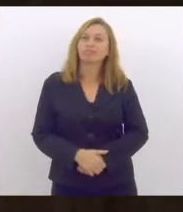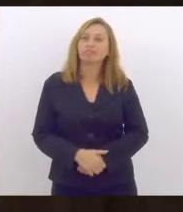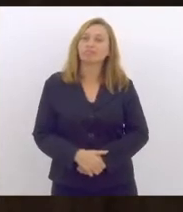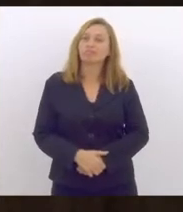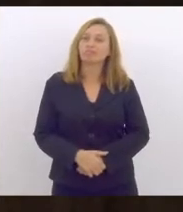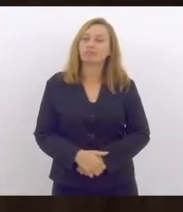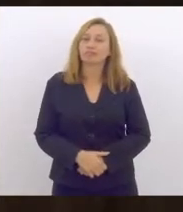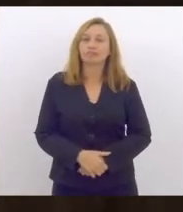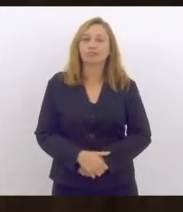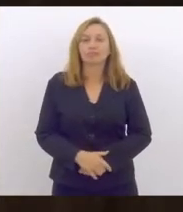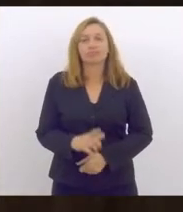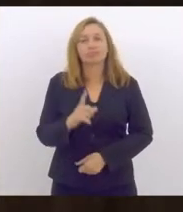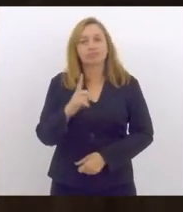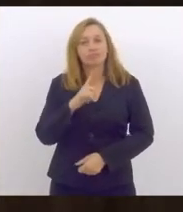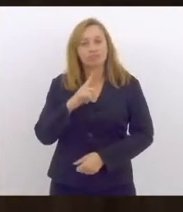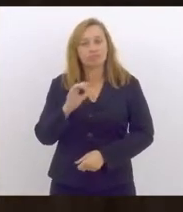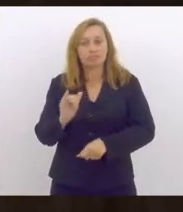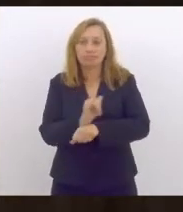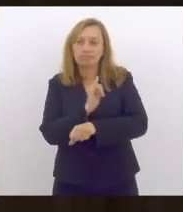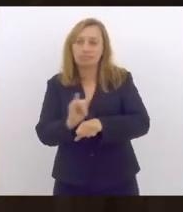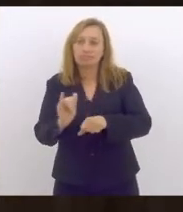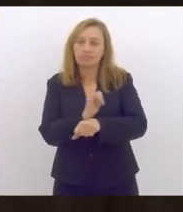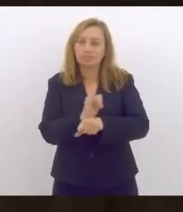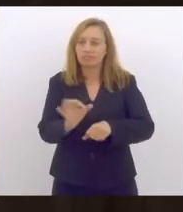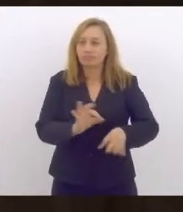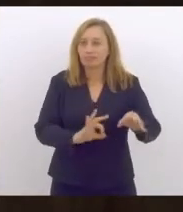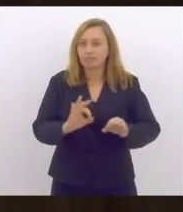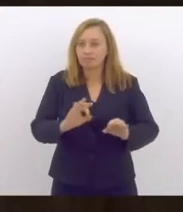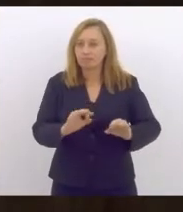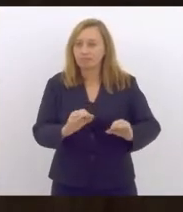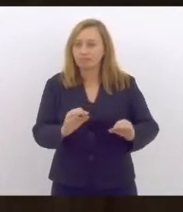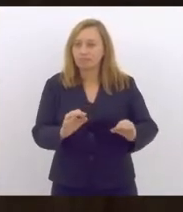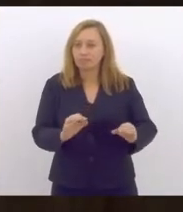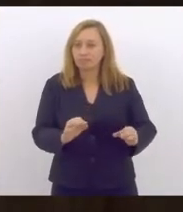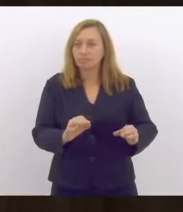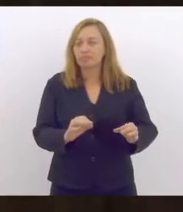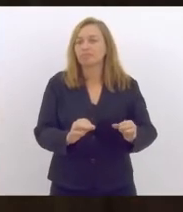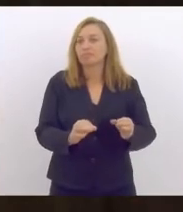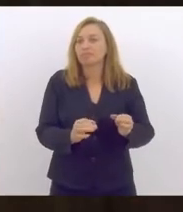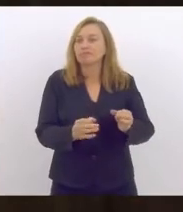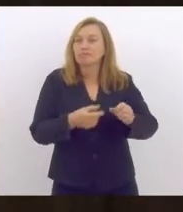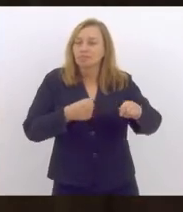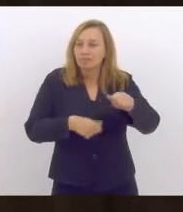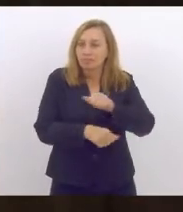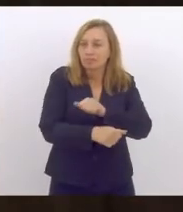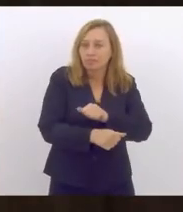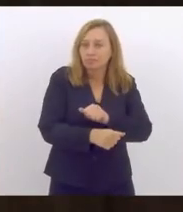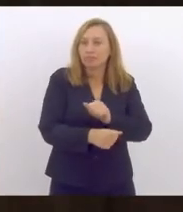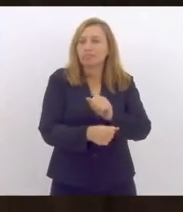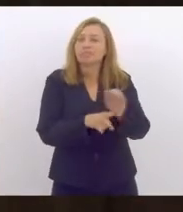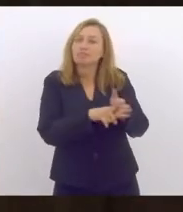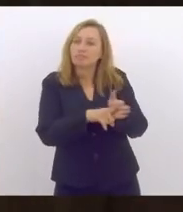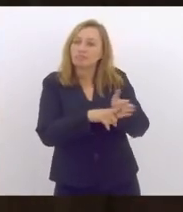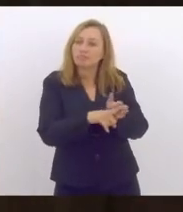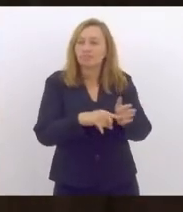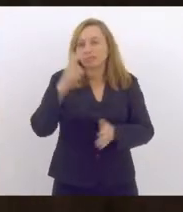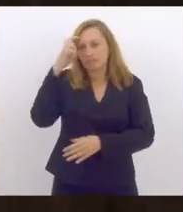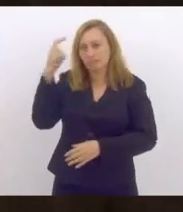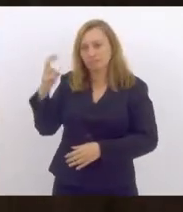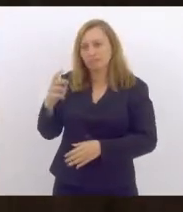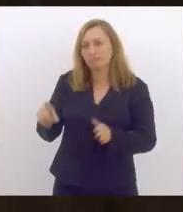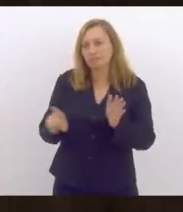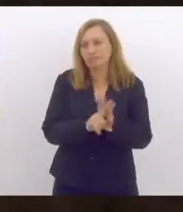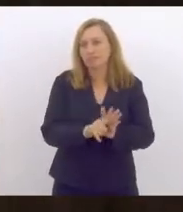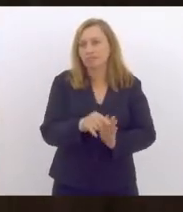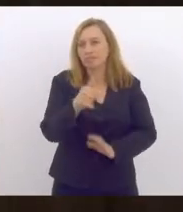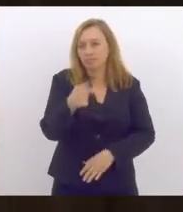seus mecanismos o Programa de Incentivo Fiscal Cultural, regido pelas leis